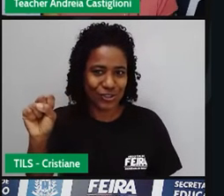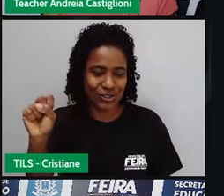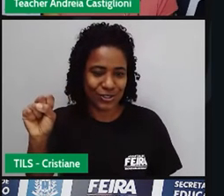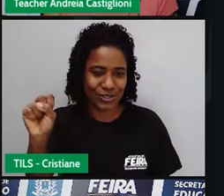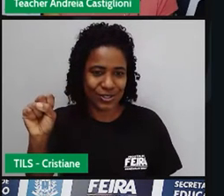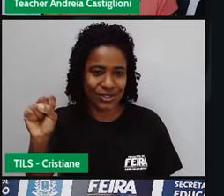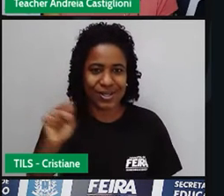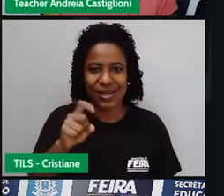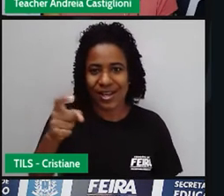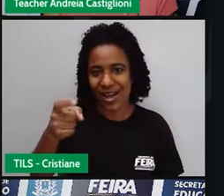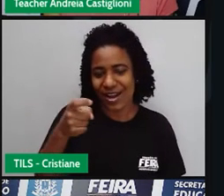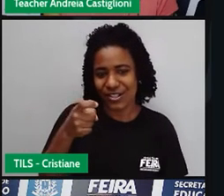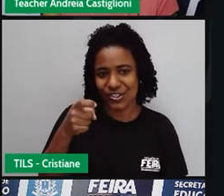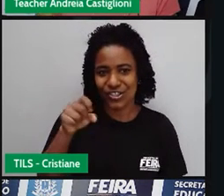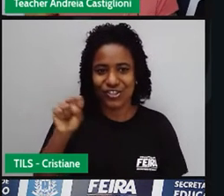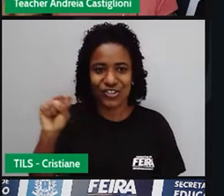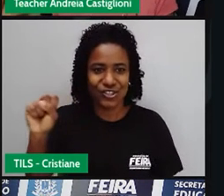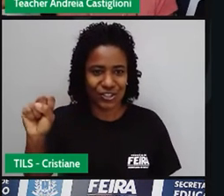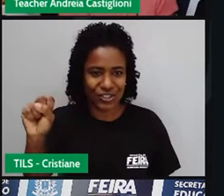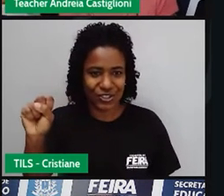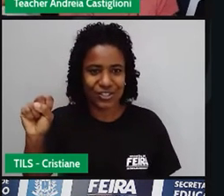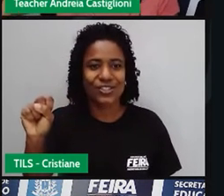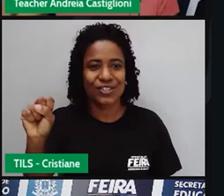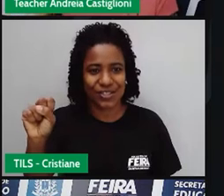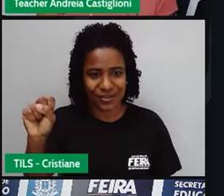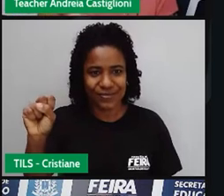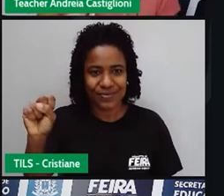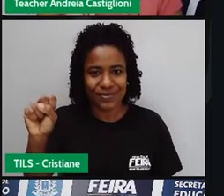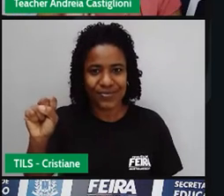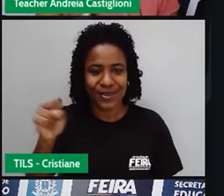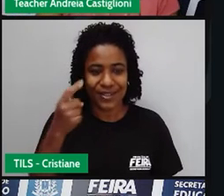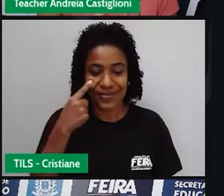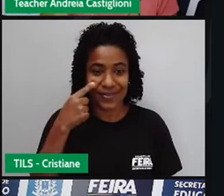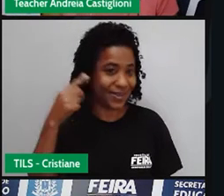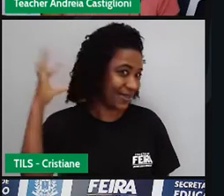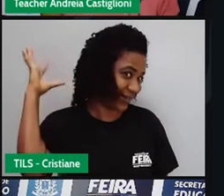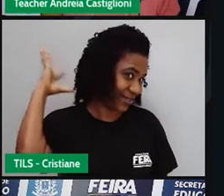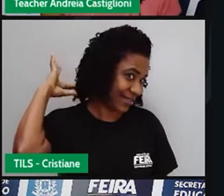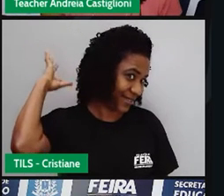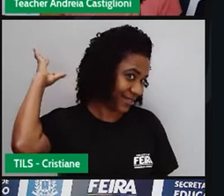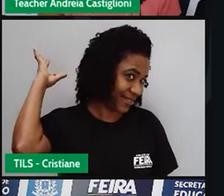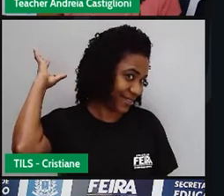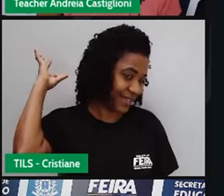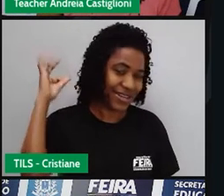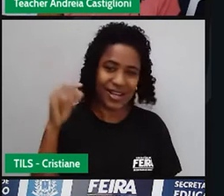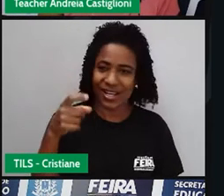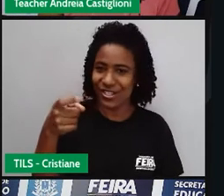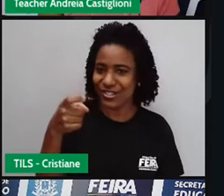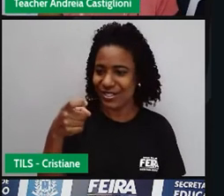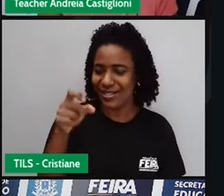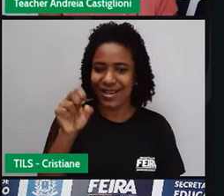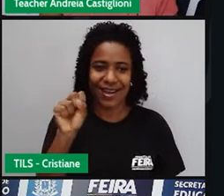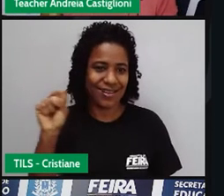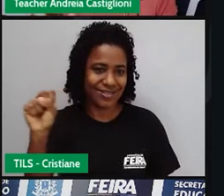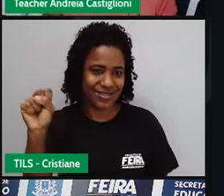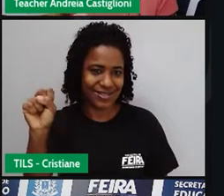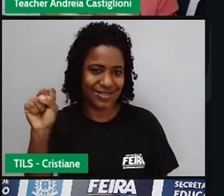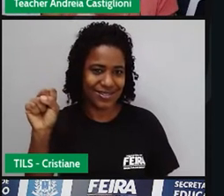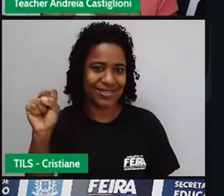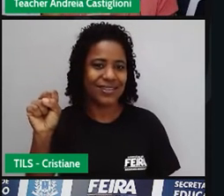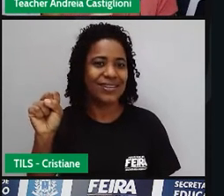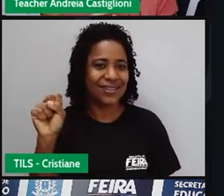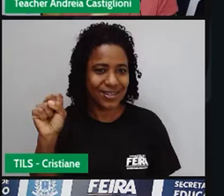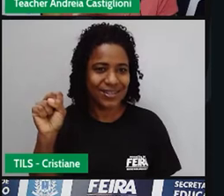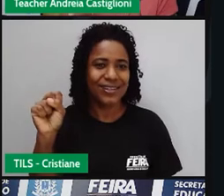a sigla nevuchim Essa é a gente vem noite que tinha da roupa o x é isso quer dizer Extra Slow